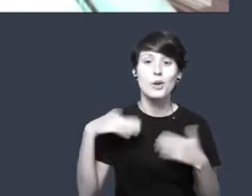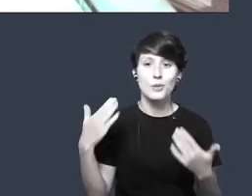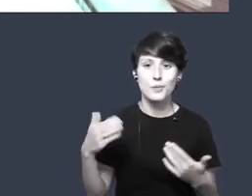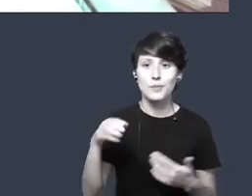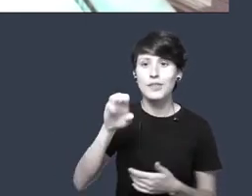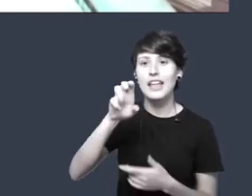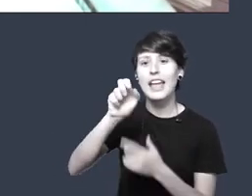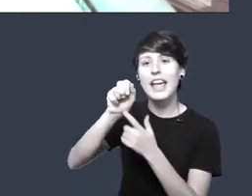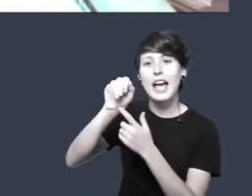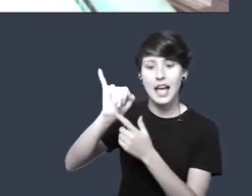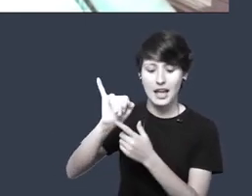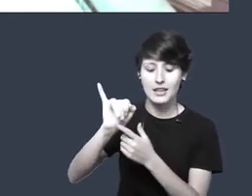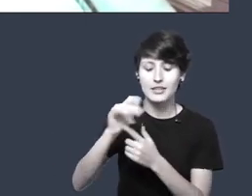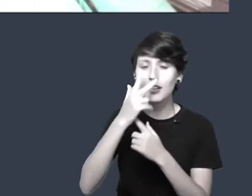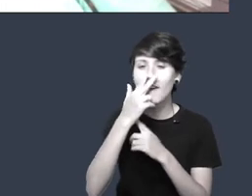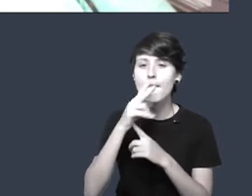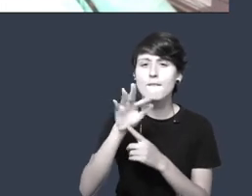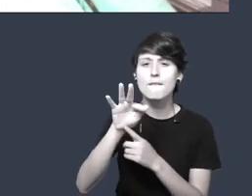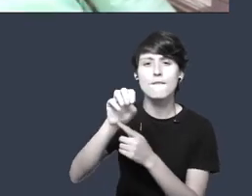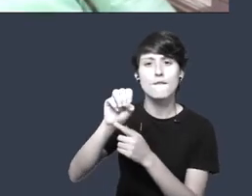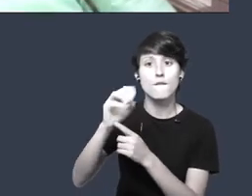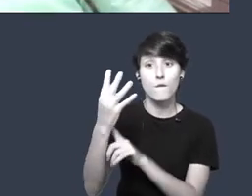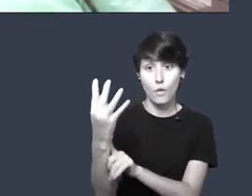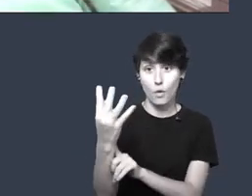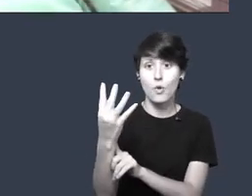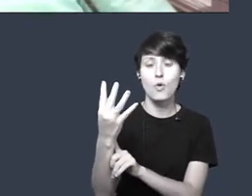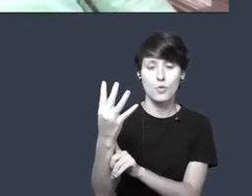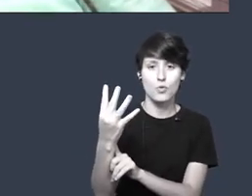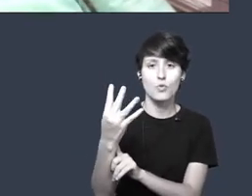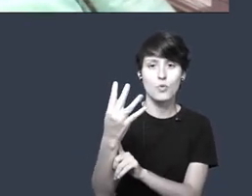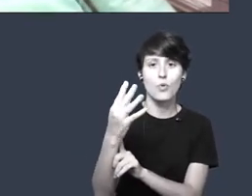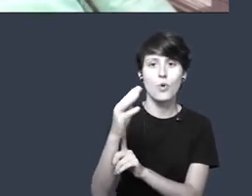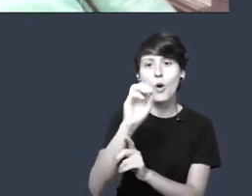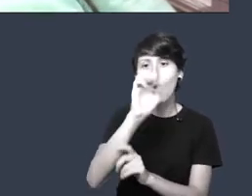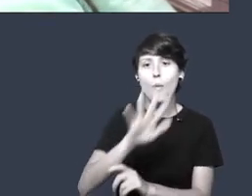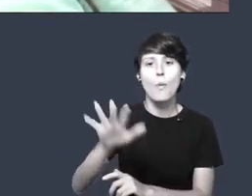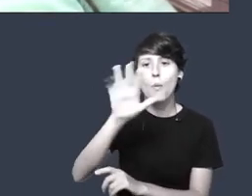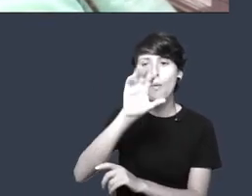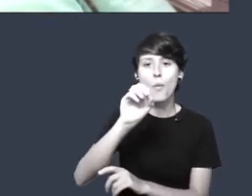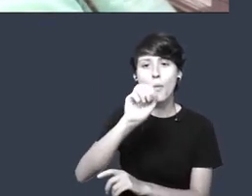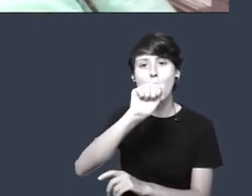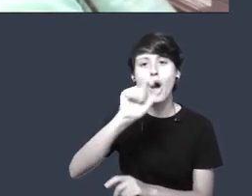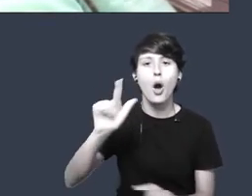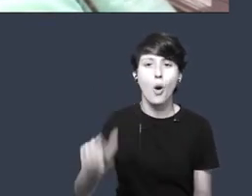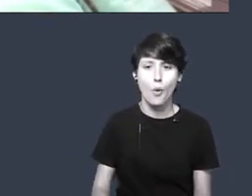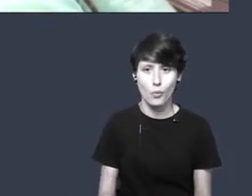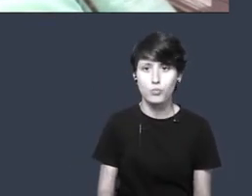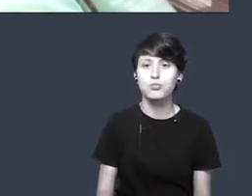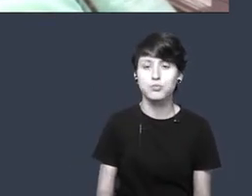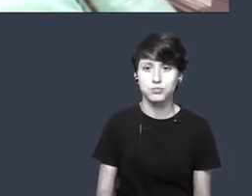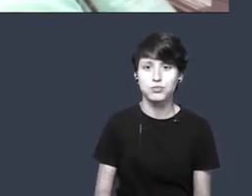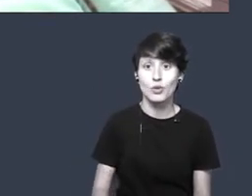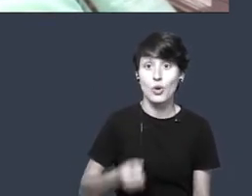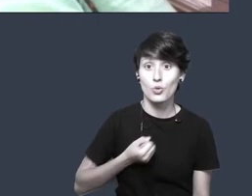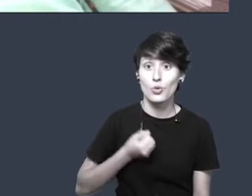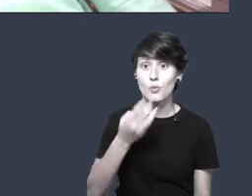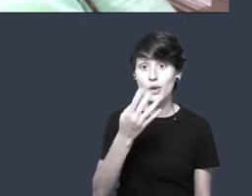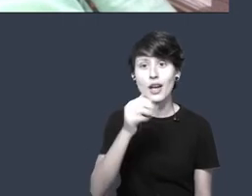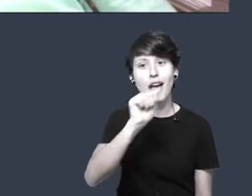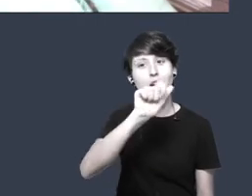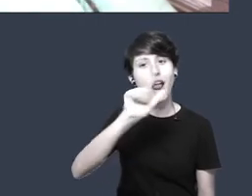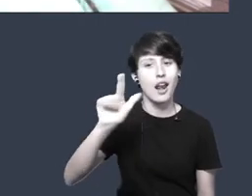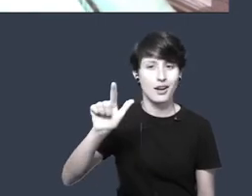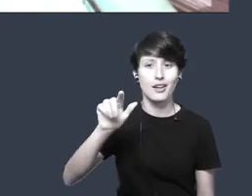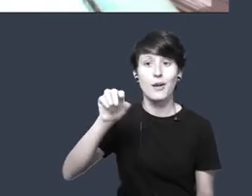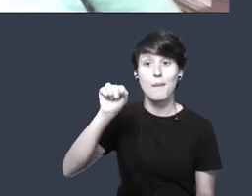AI for, é o número 4, all. Então, é AI, número 4,